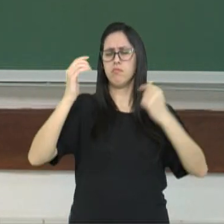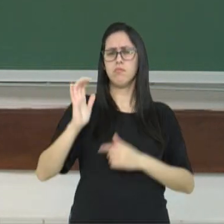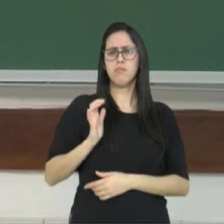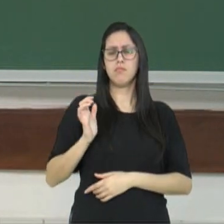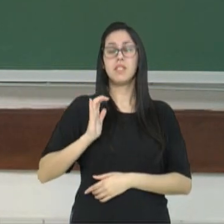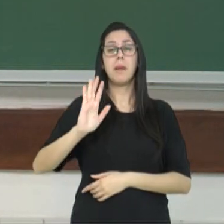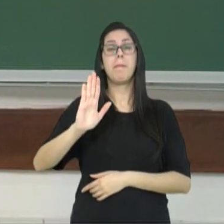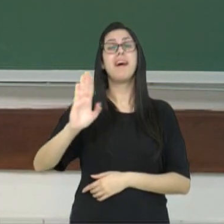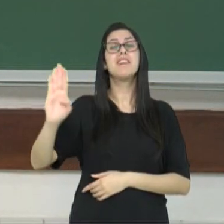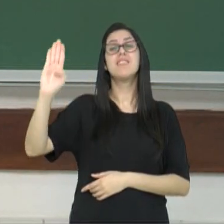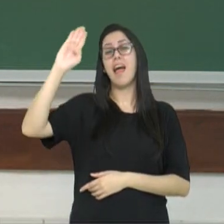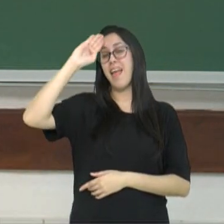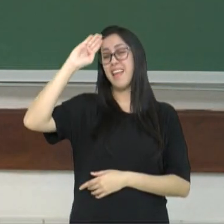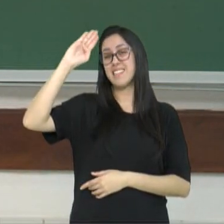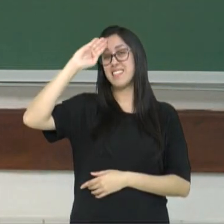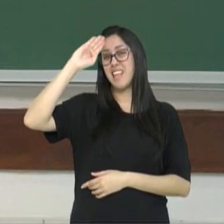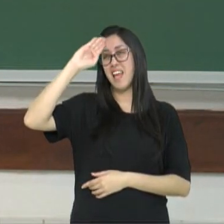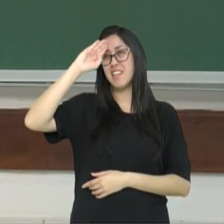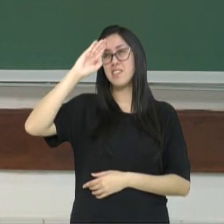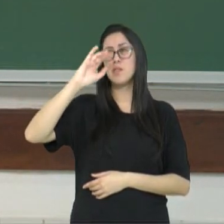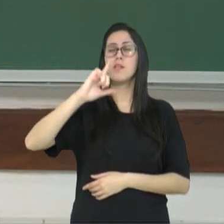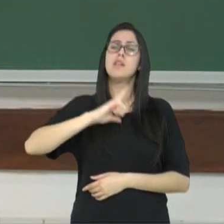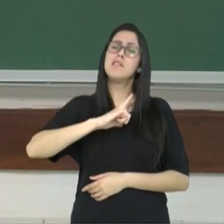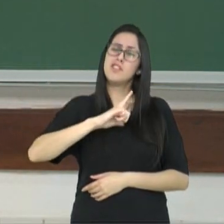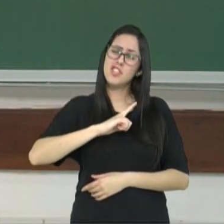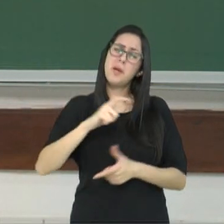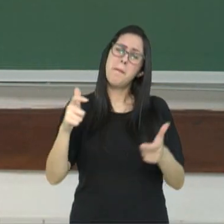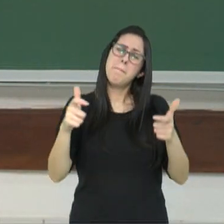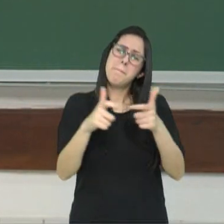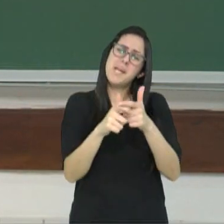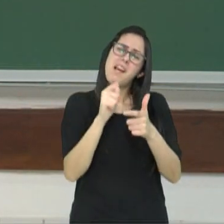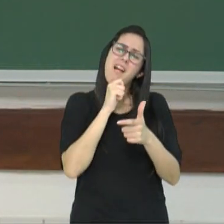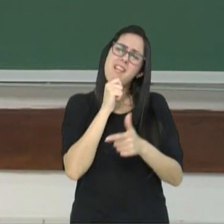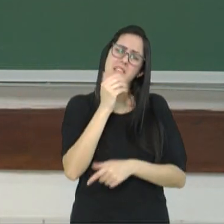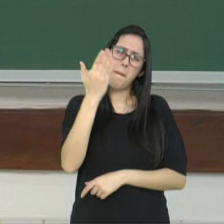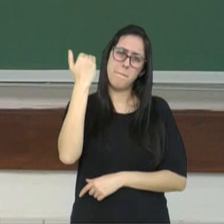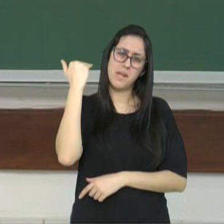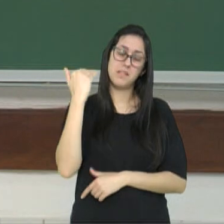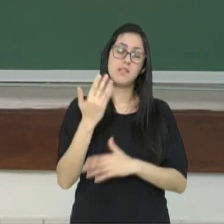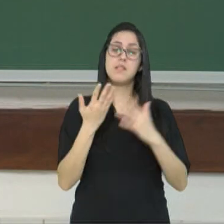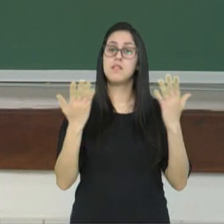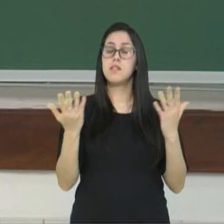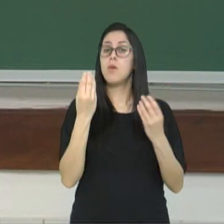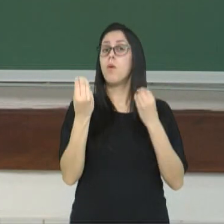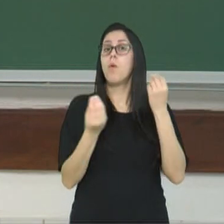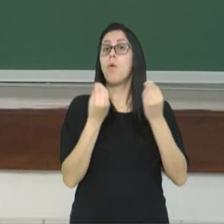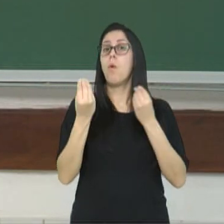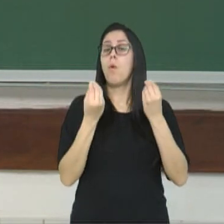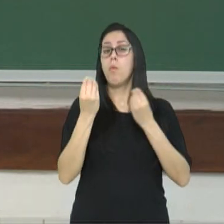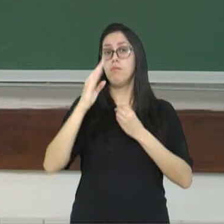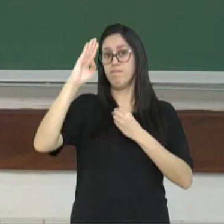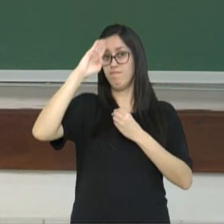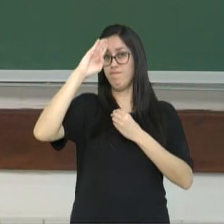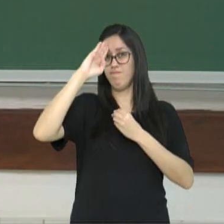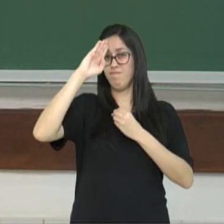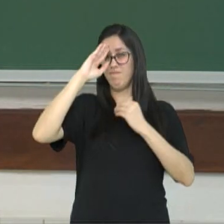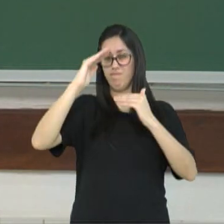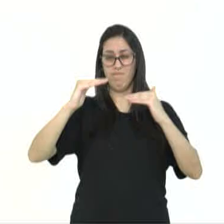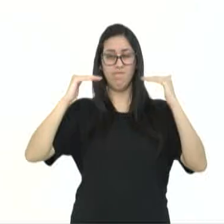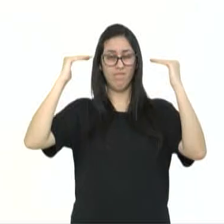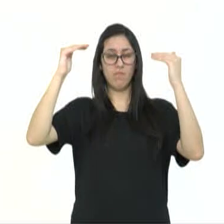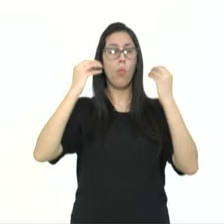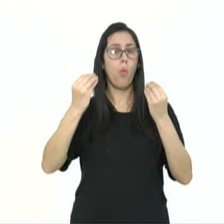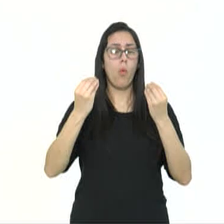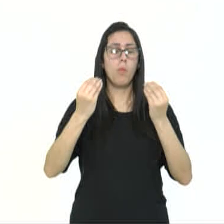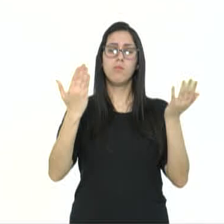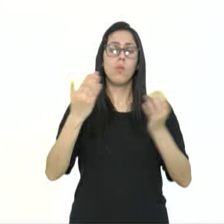exército ainda era uma situação muito pequena no Brasil. Para tentar reforçar o exército brasileiro, o Dom Pedro II